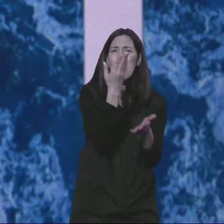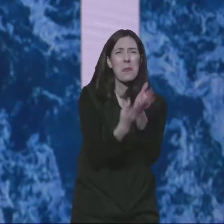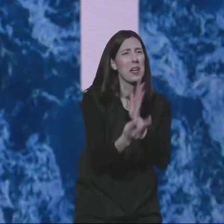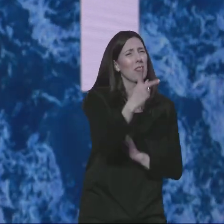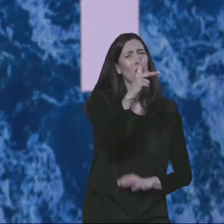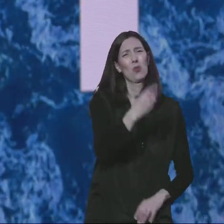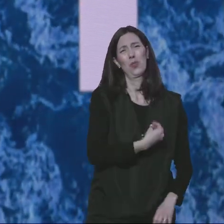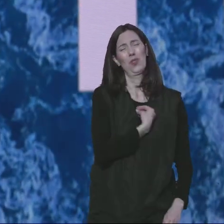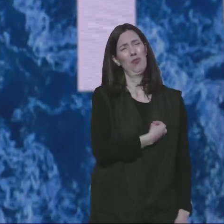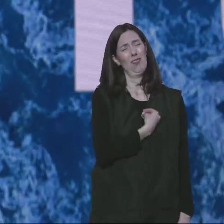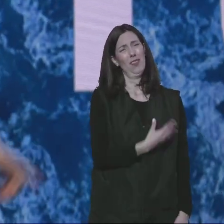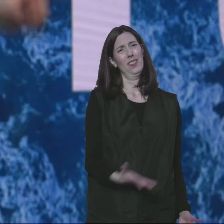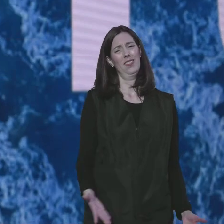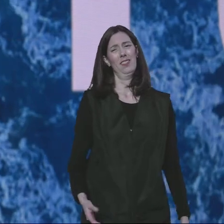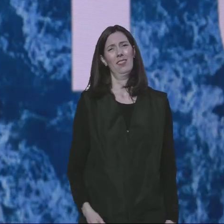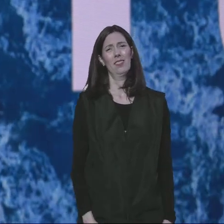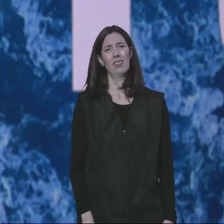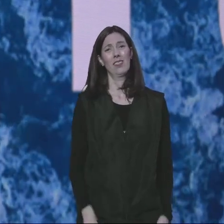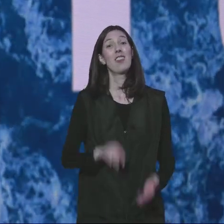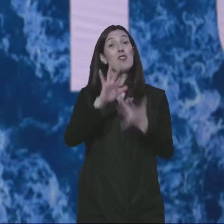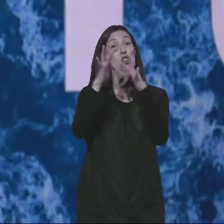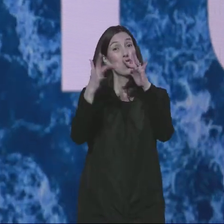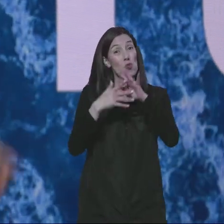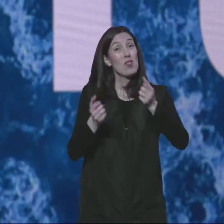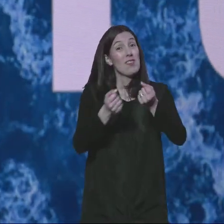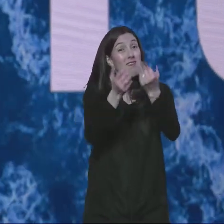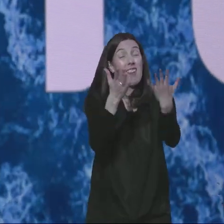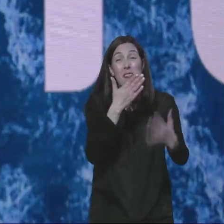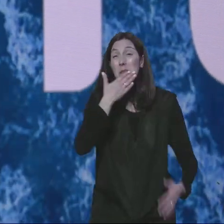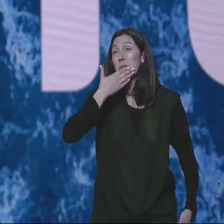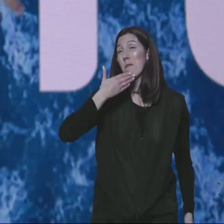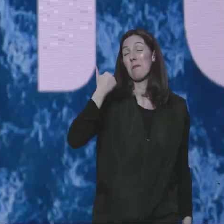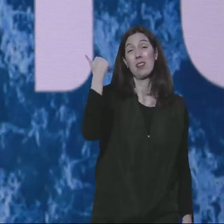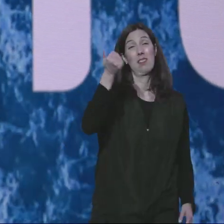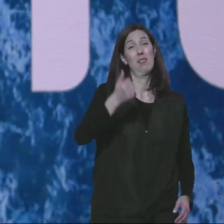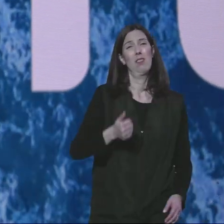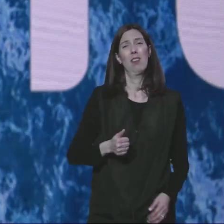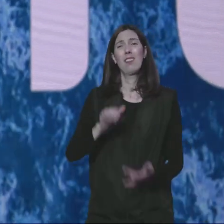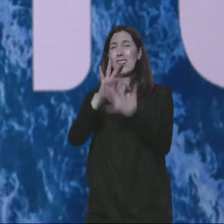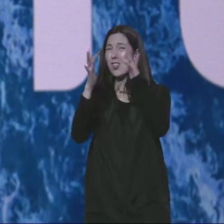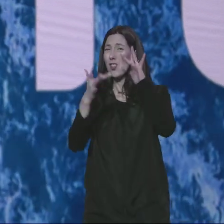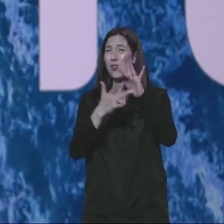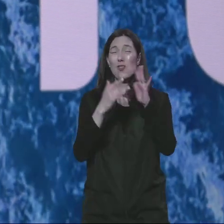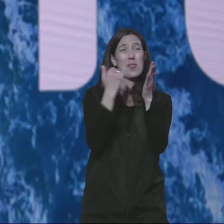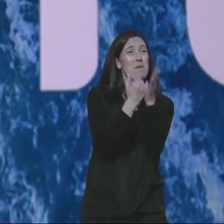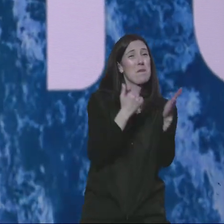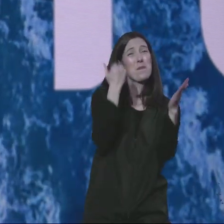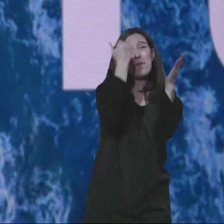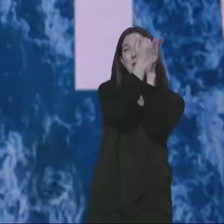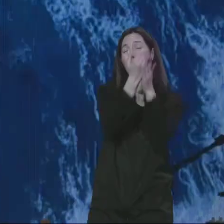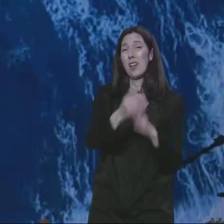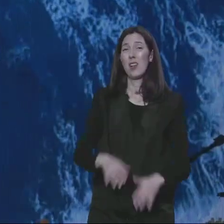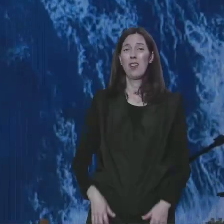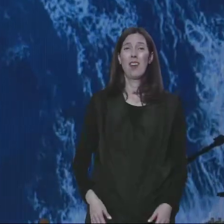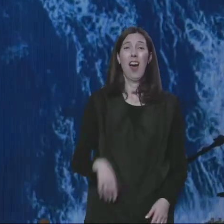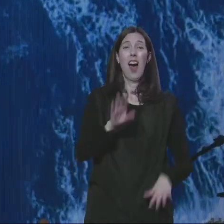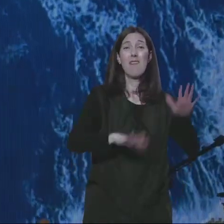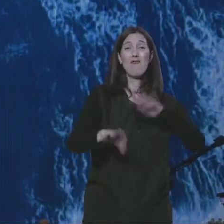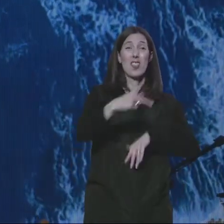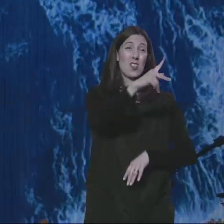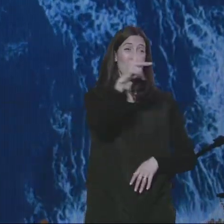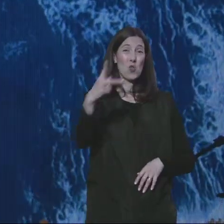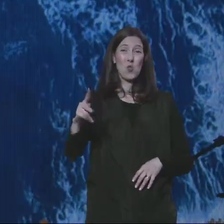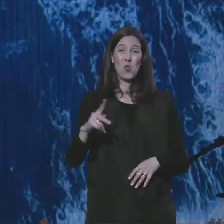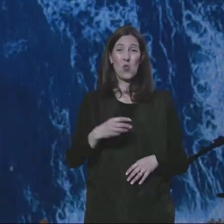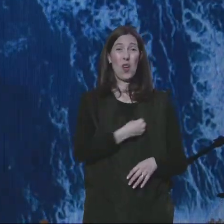cara. Jesus tem mais para você. Jesus tem mais do que o atrapalho e a bagunça que está ao teu redor.